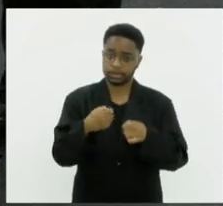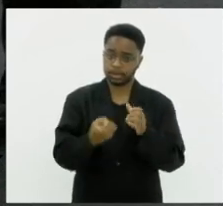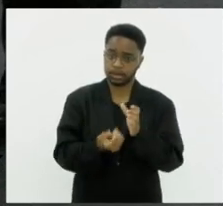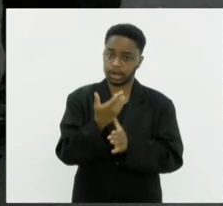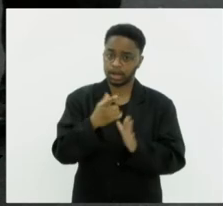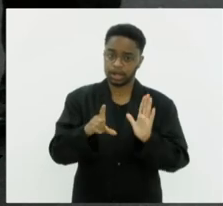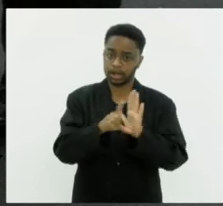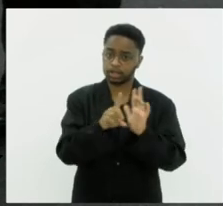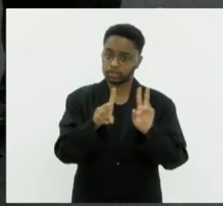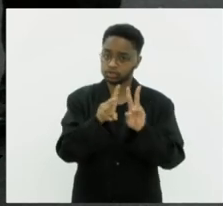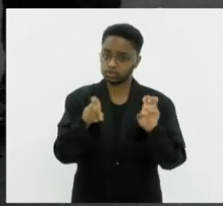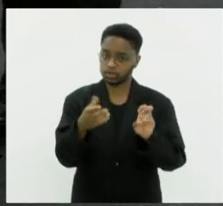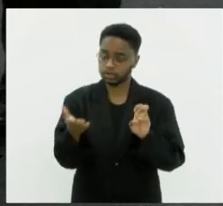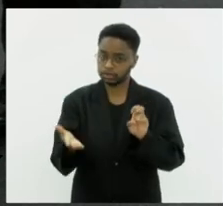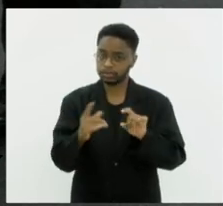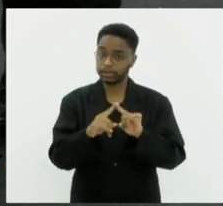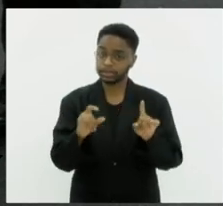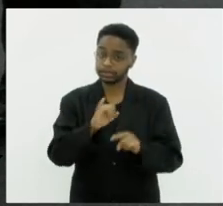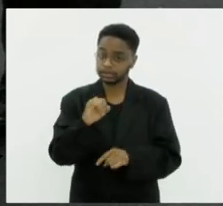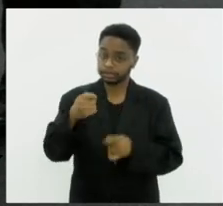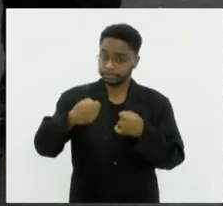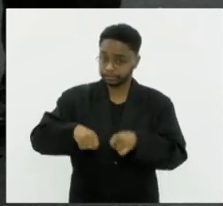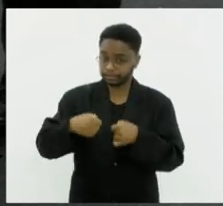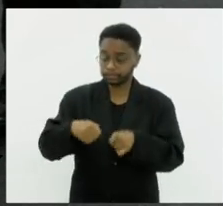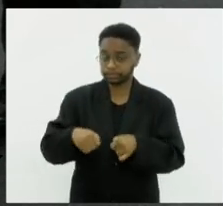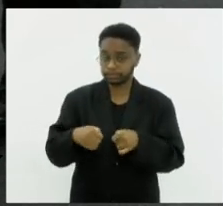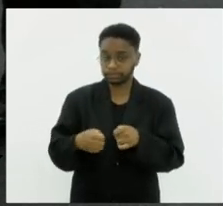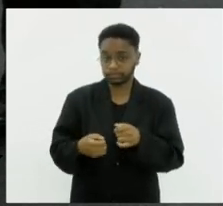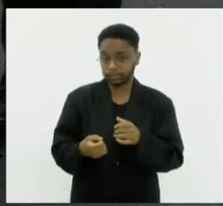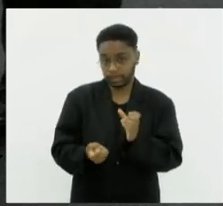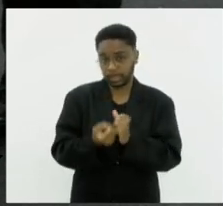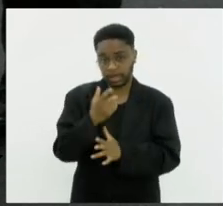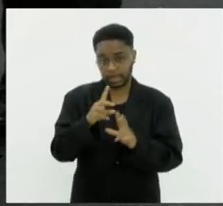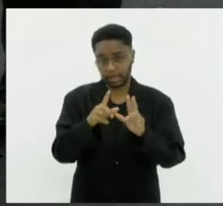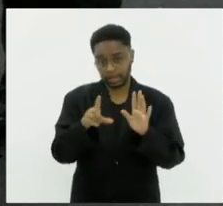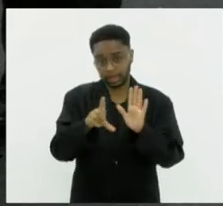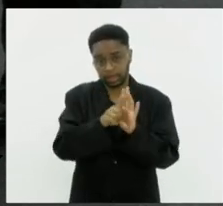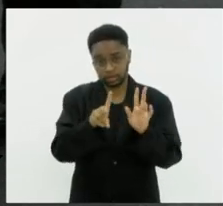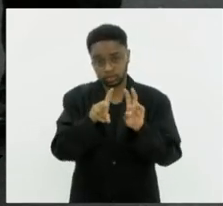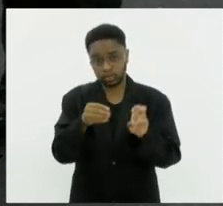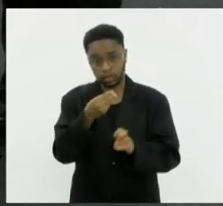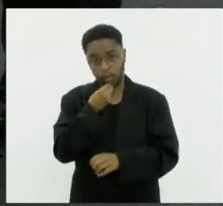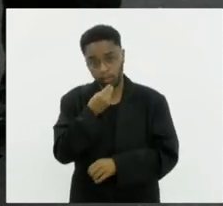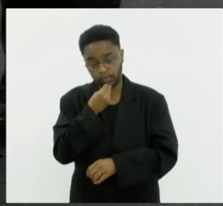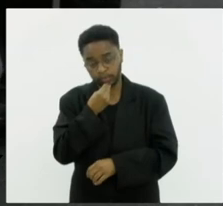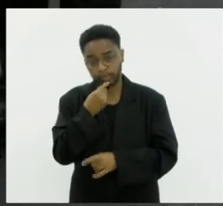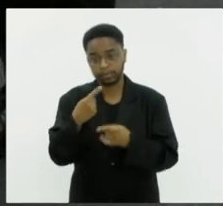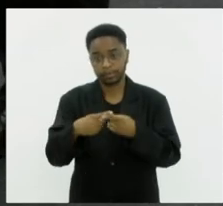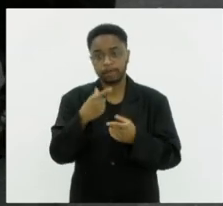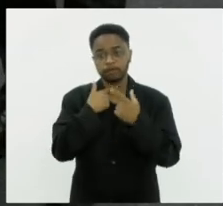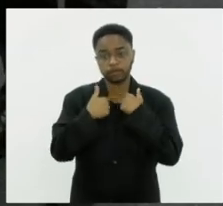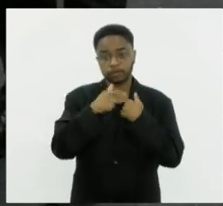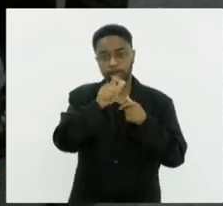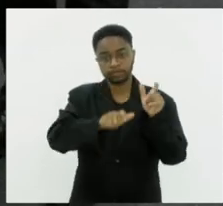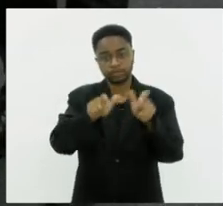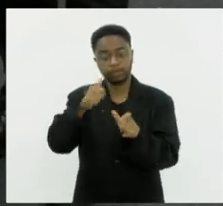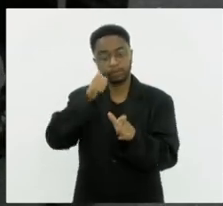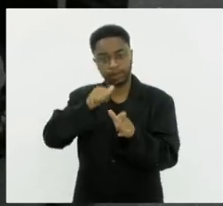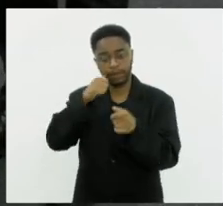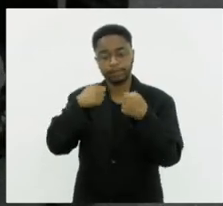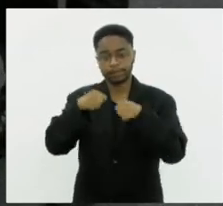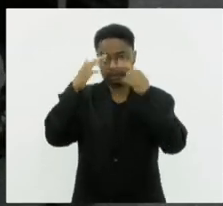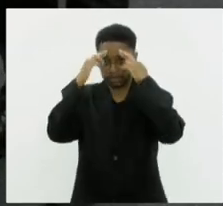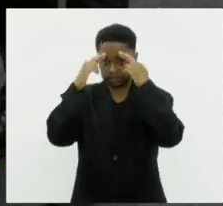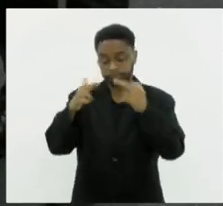isso. Mas, se precisamos legislar sobre o óbvio, que os desejos das mulheres precisam ser respeitados,